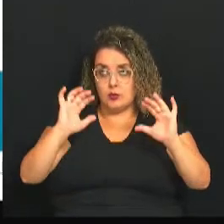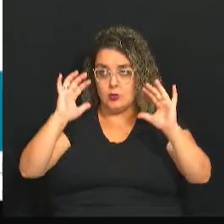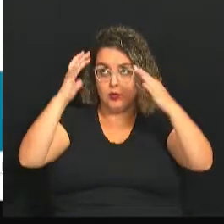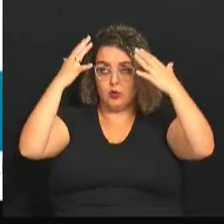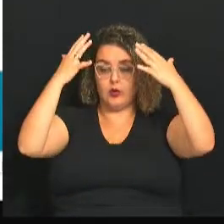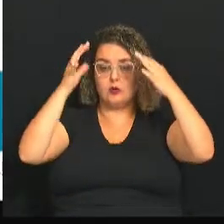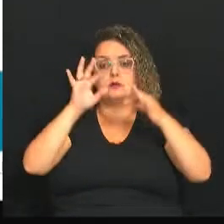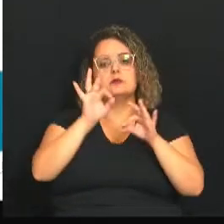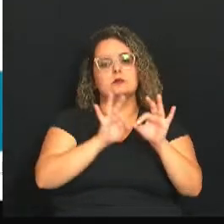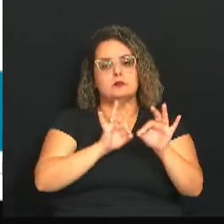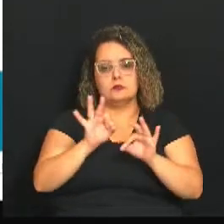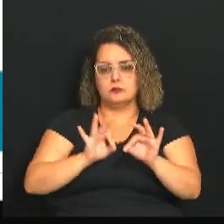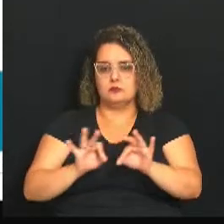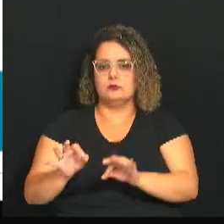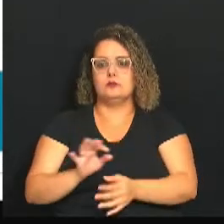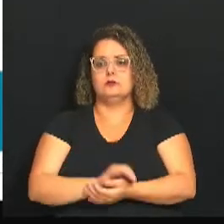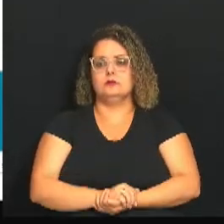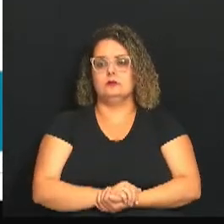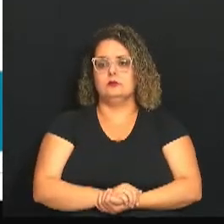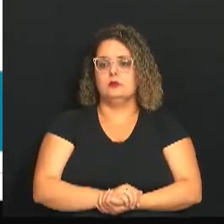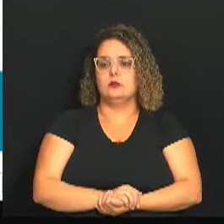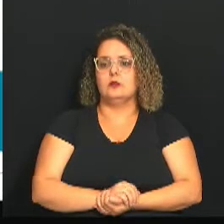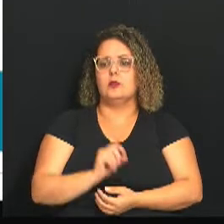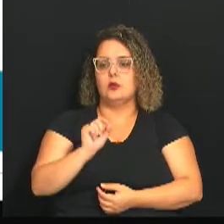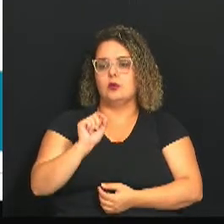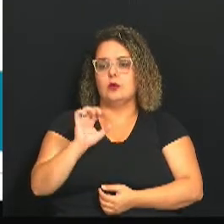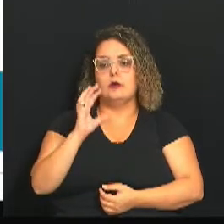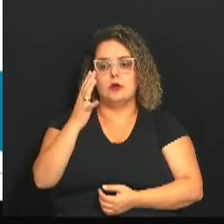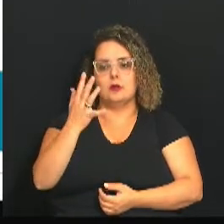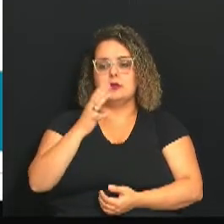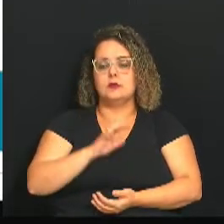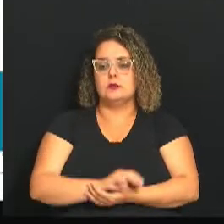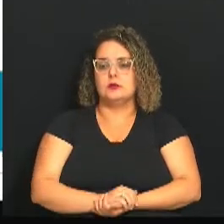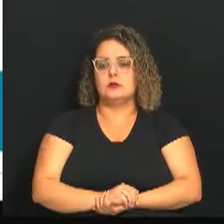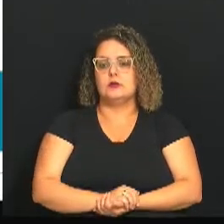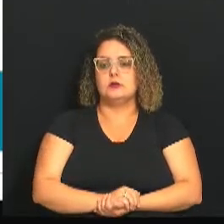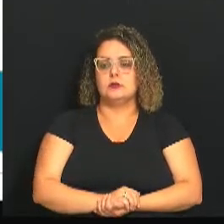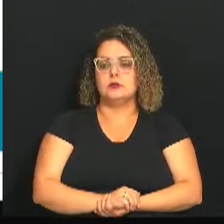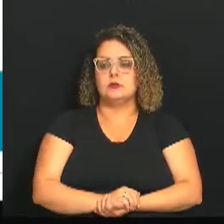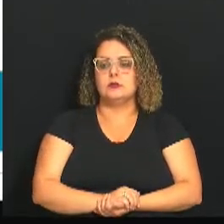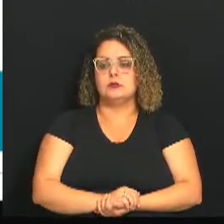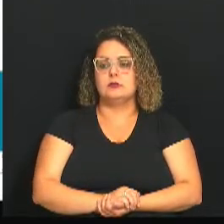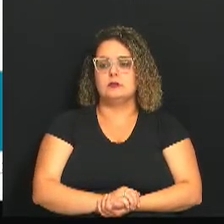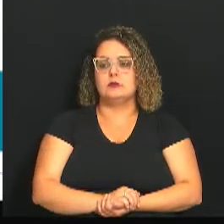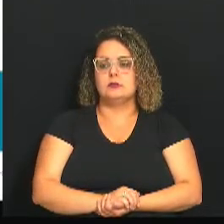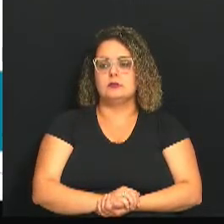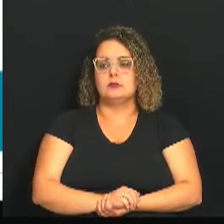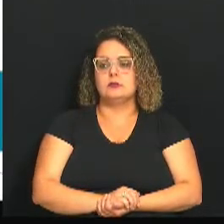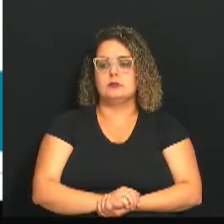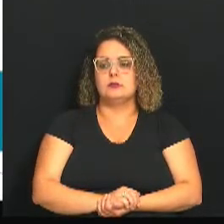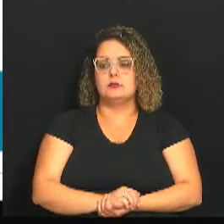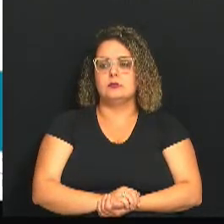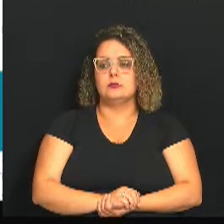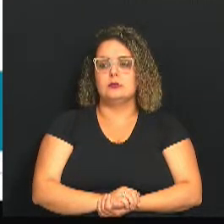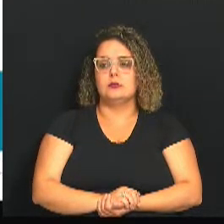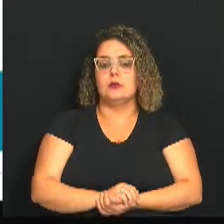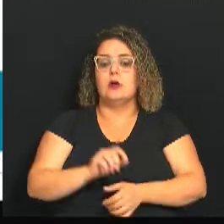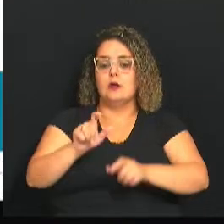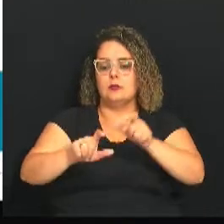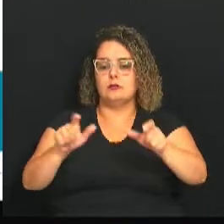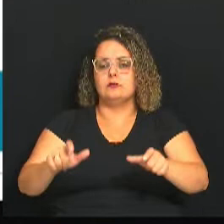preparem para isso. E também é indispensável que a população seja educada a